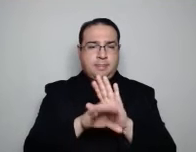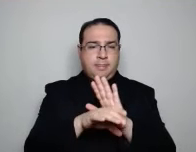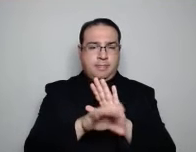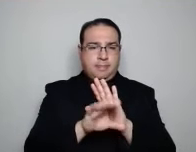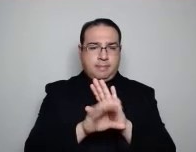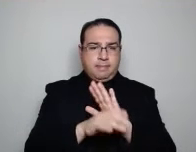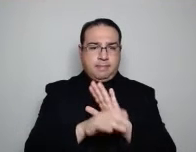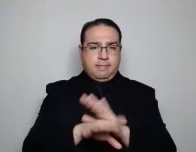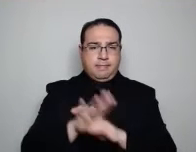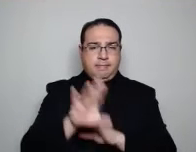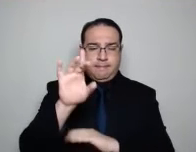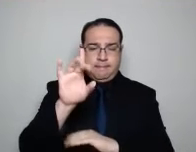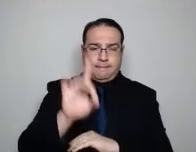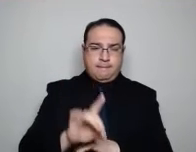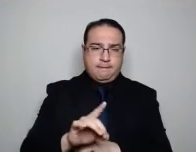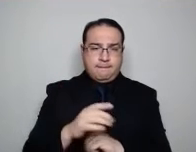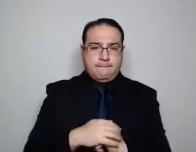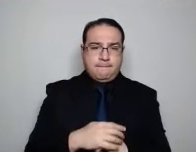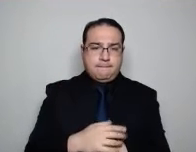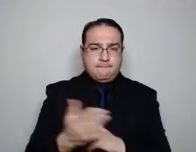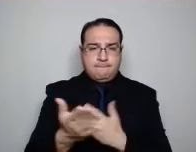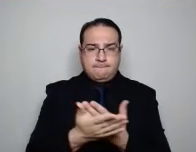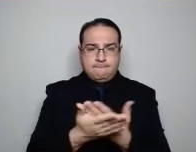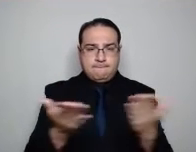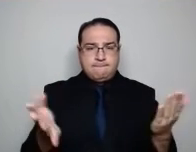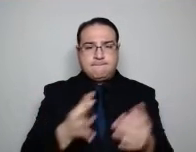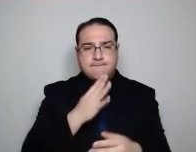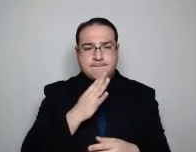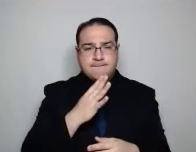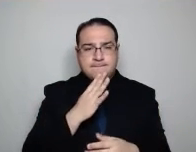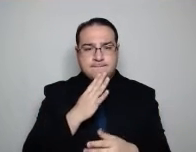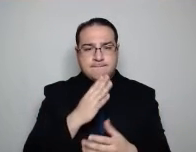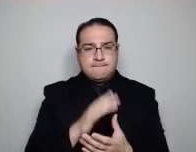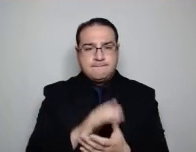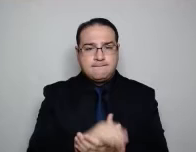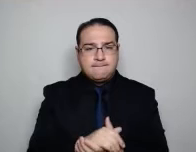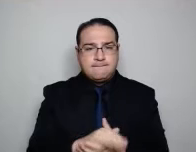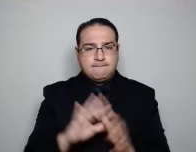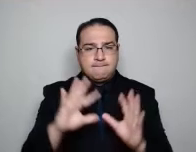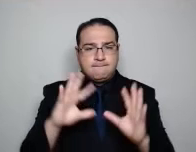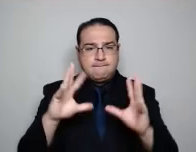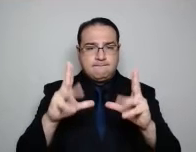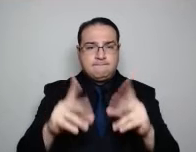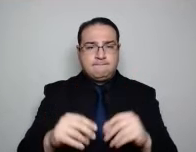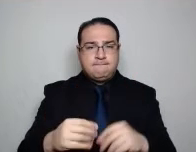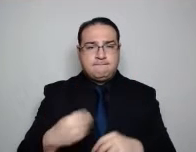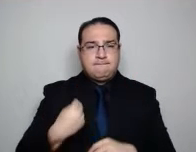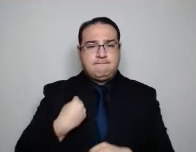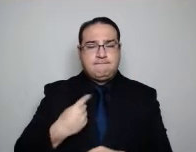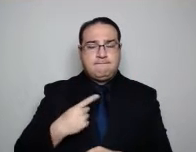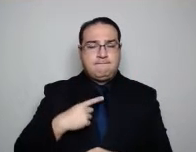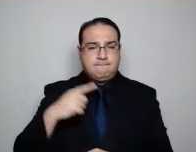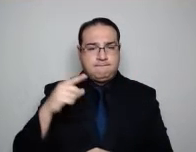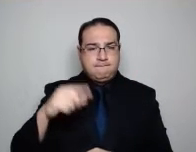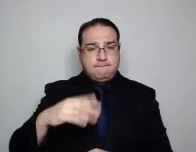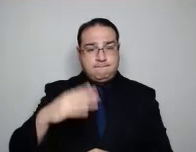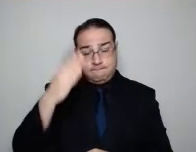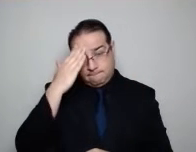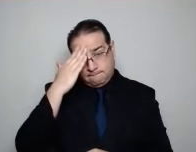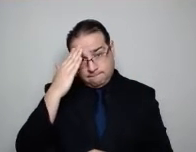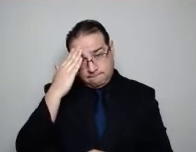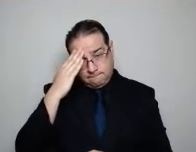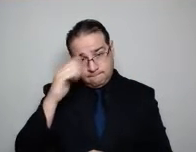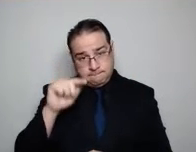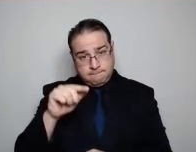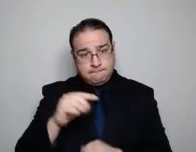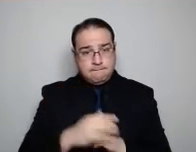estão assistindo aqui, advogados, conhecem. Então, eu preciso trazer isso. Tá? Me preocupa